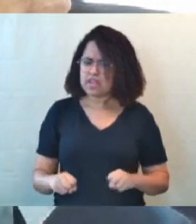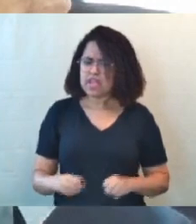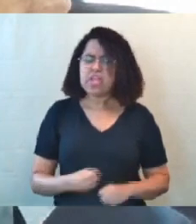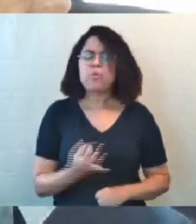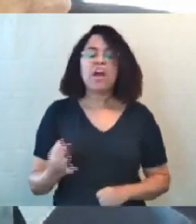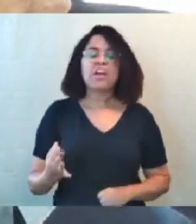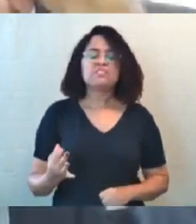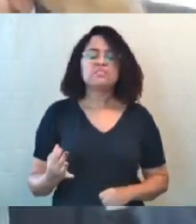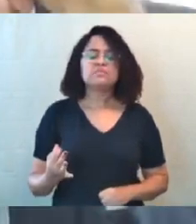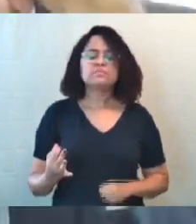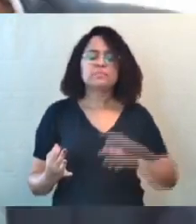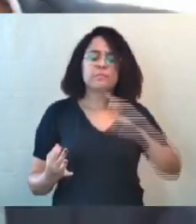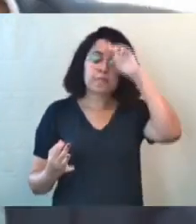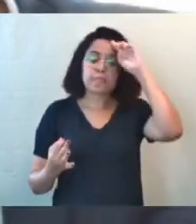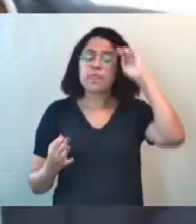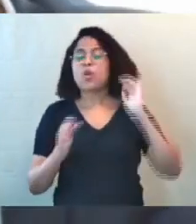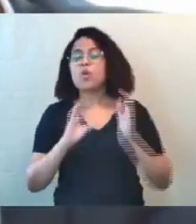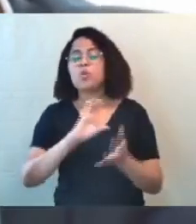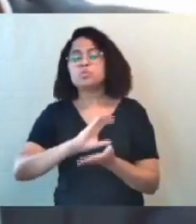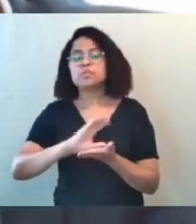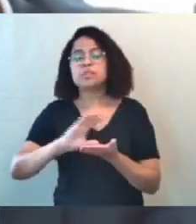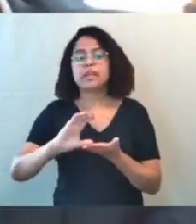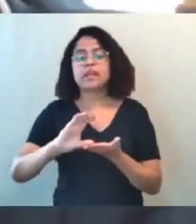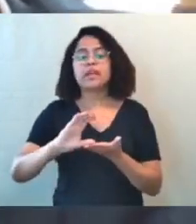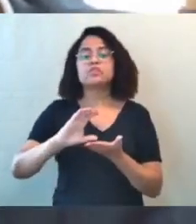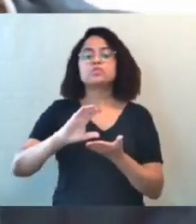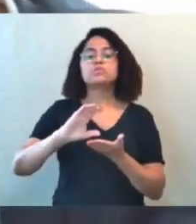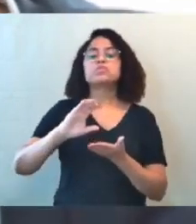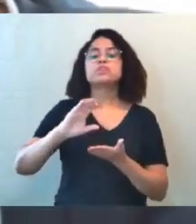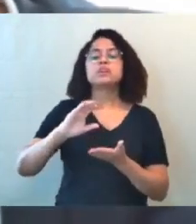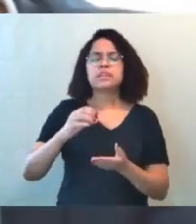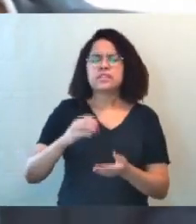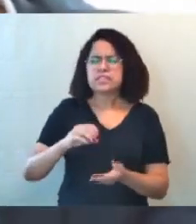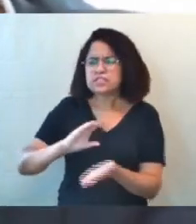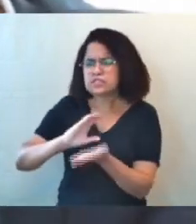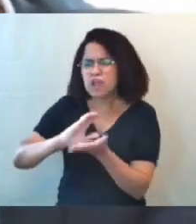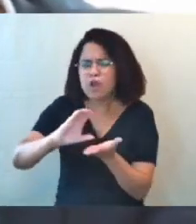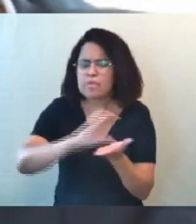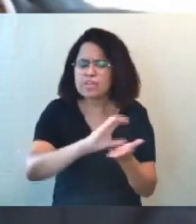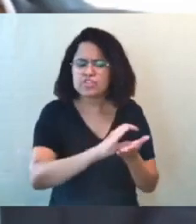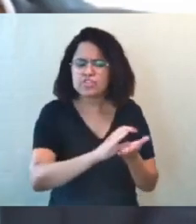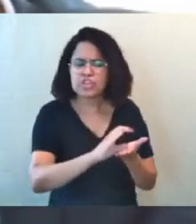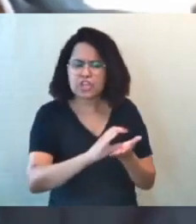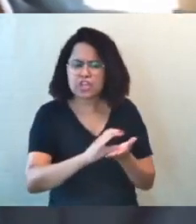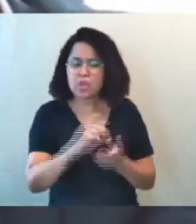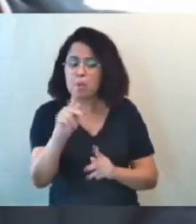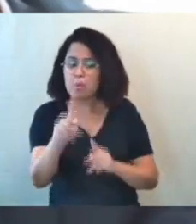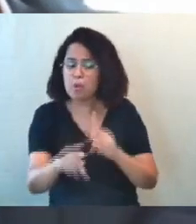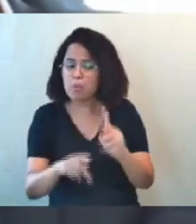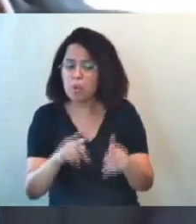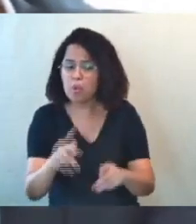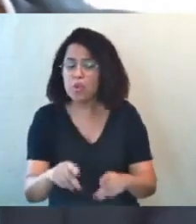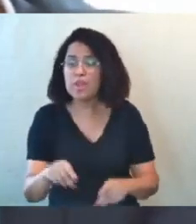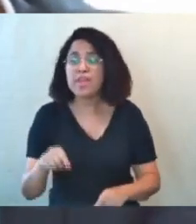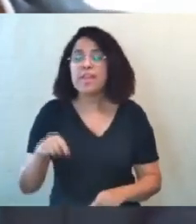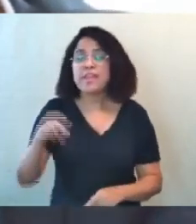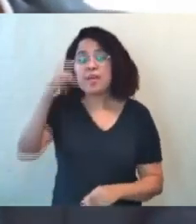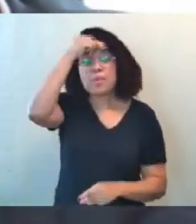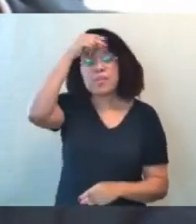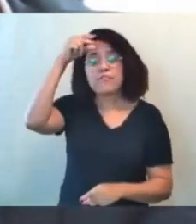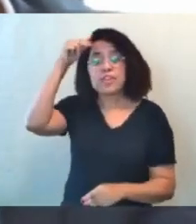Está sem som, André. Não, vereadora. Os créditos para o público que